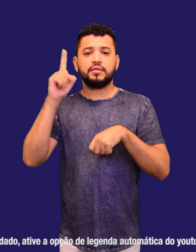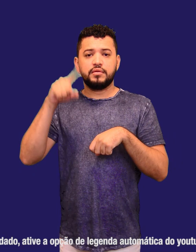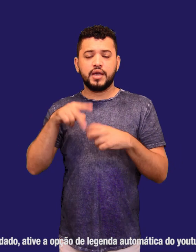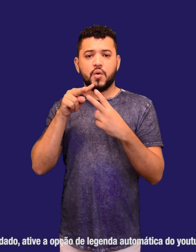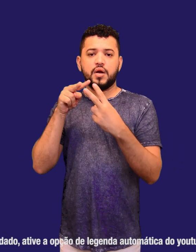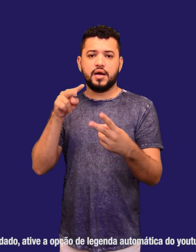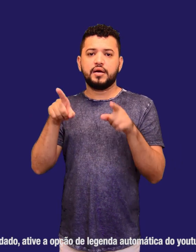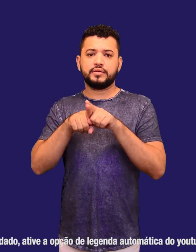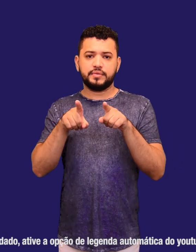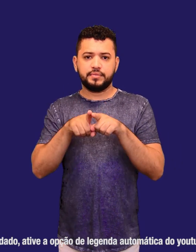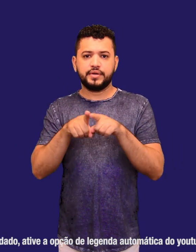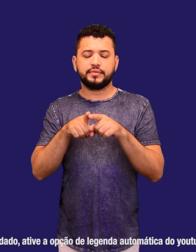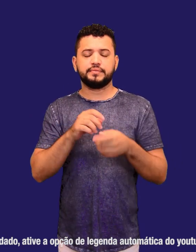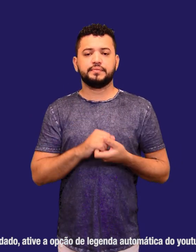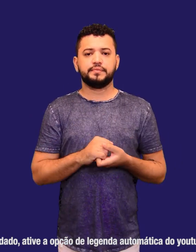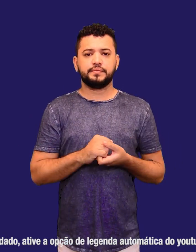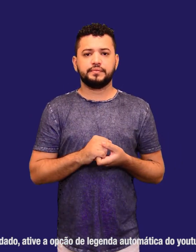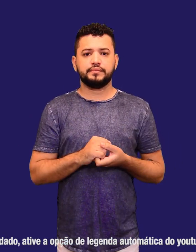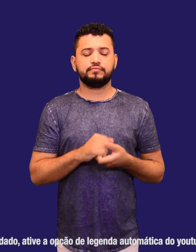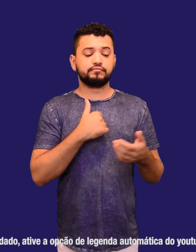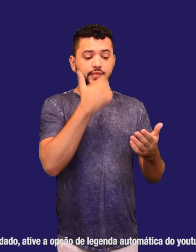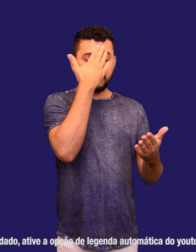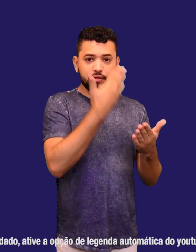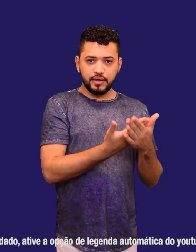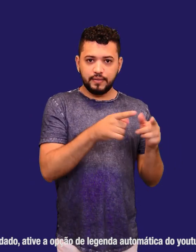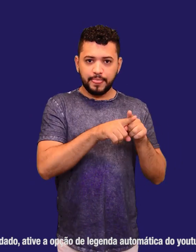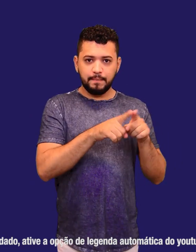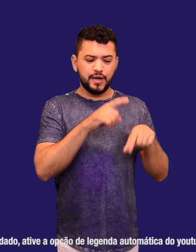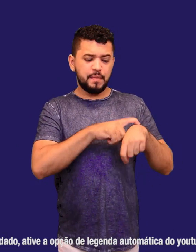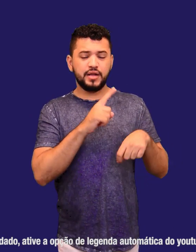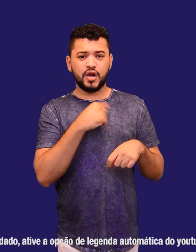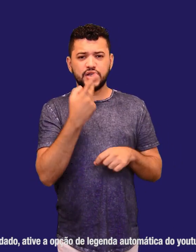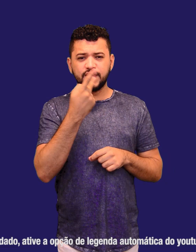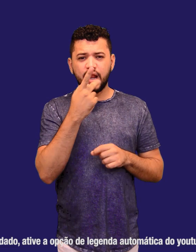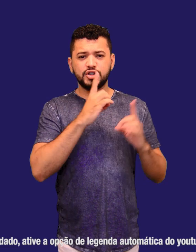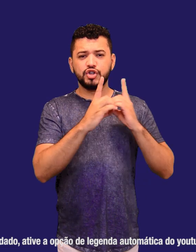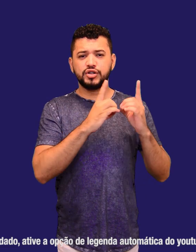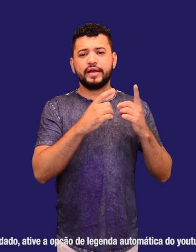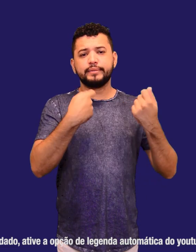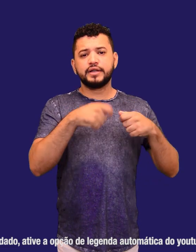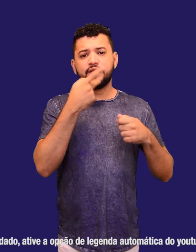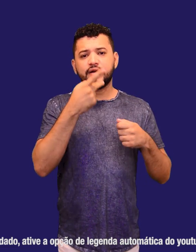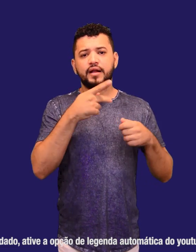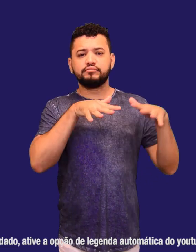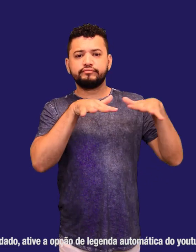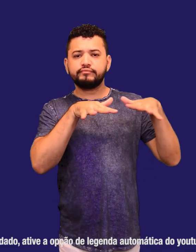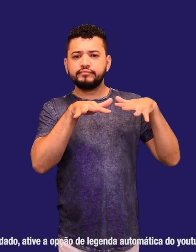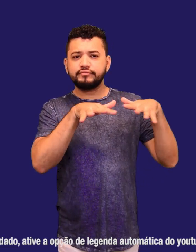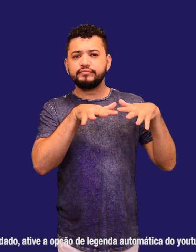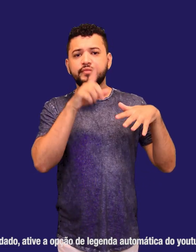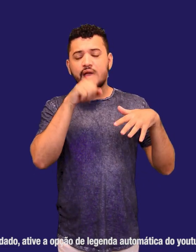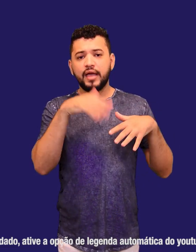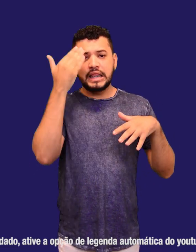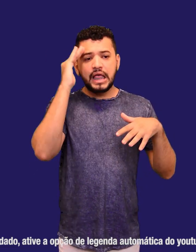virtual do que presencial. Eu acredito que quando a gente fala do digital, é muito importante falar também da flexibilidade. Entender qual que